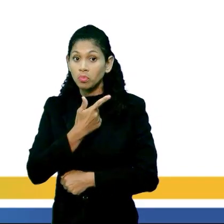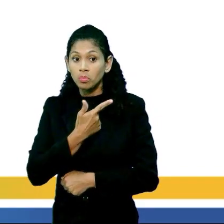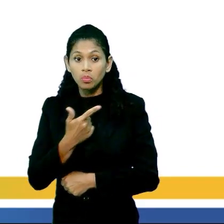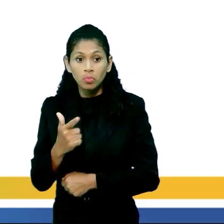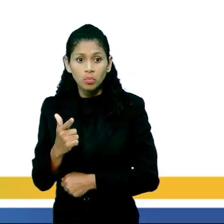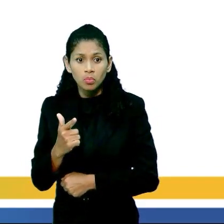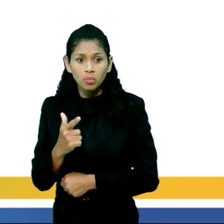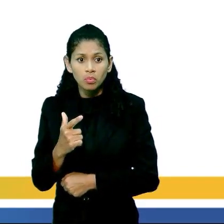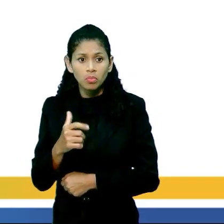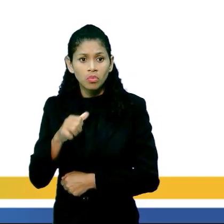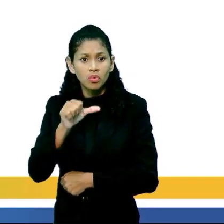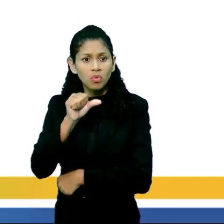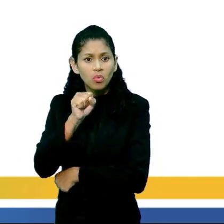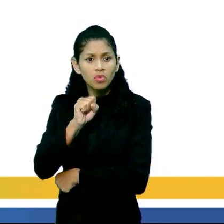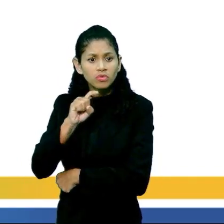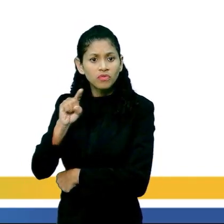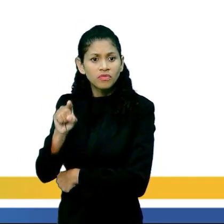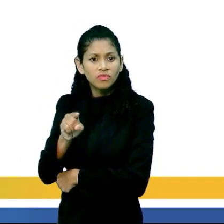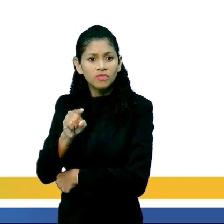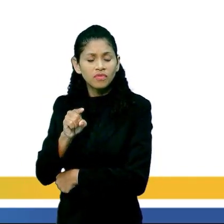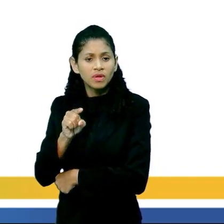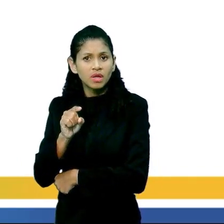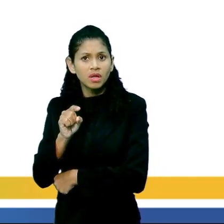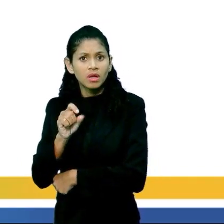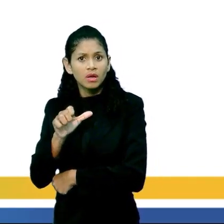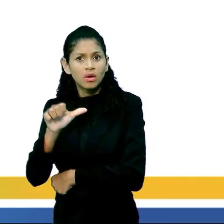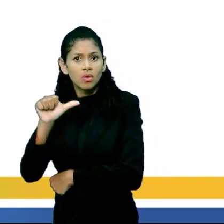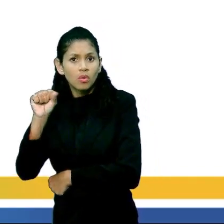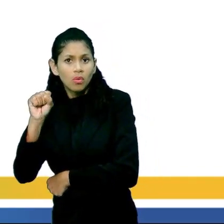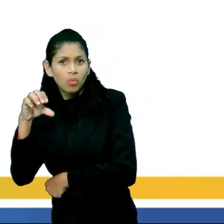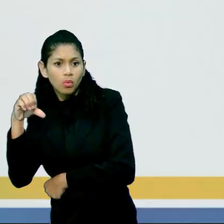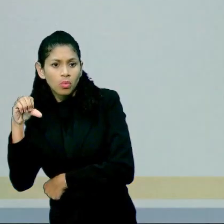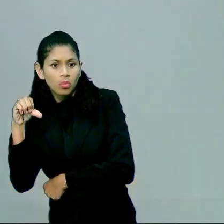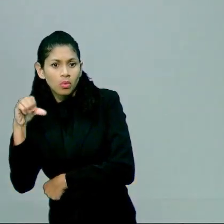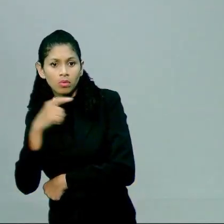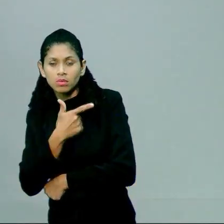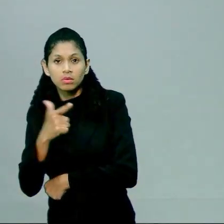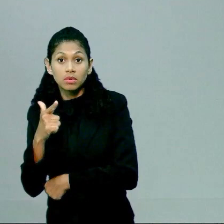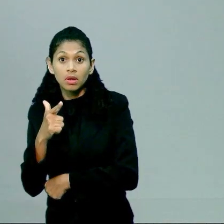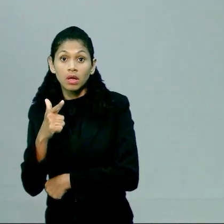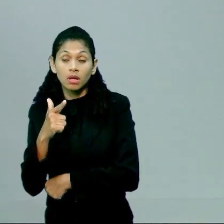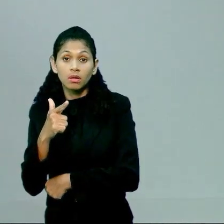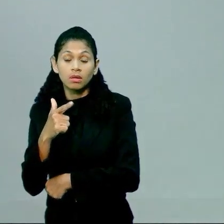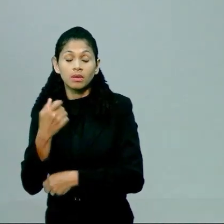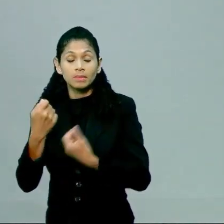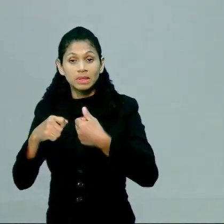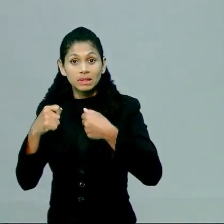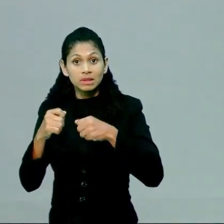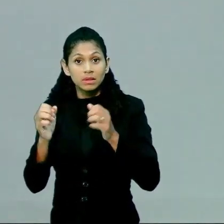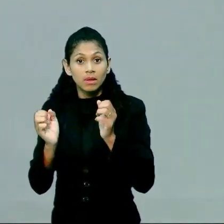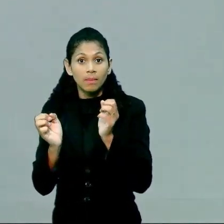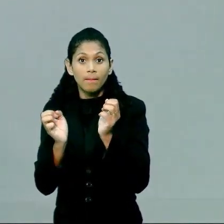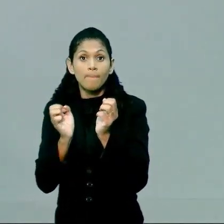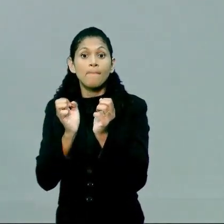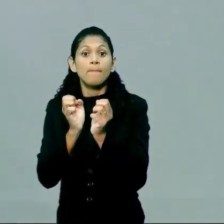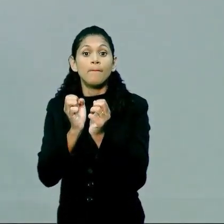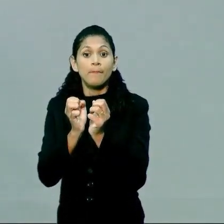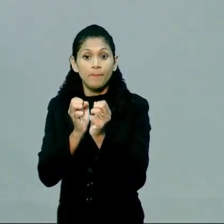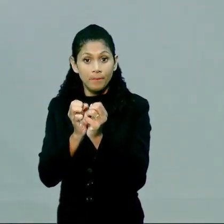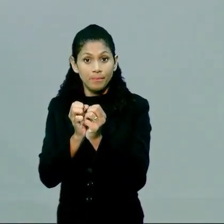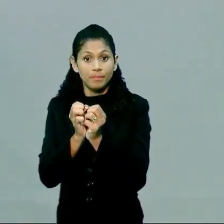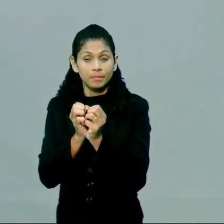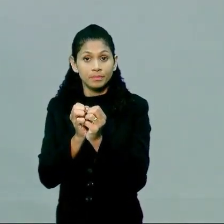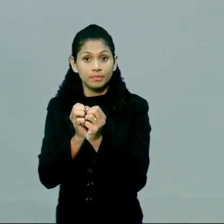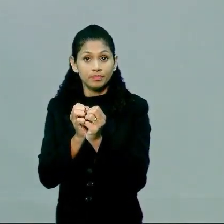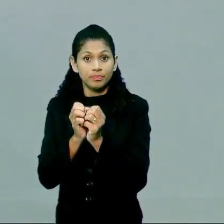Mas 8,89 ele não mostra. Então, mais próximo. Tudo bem? Então, por a proximidade, está mais próximo